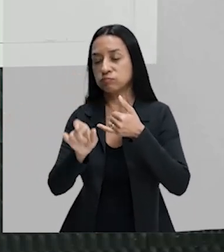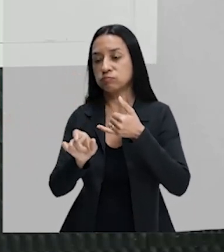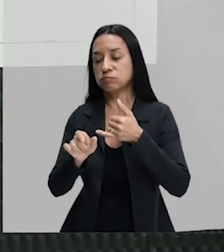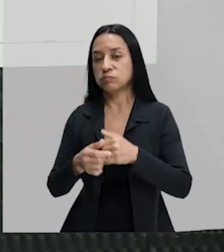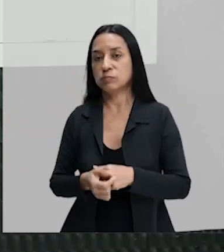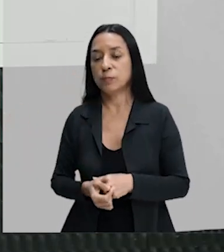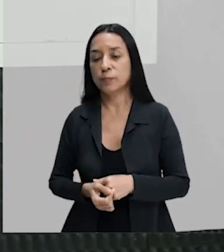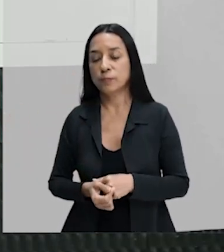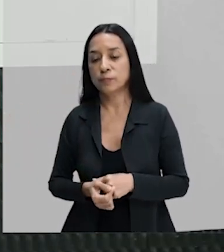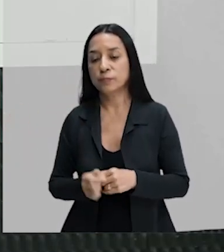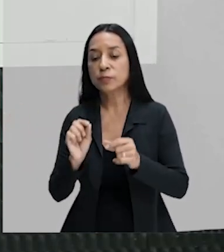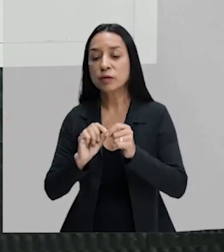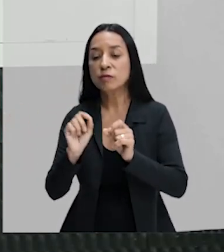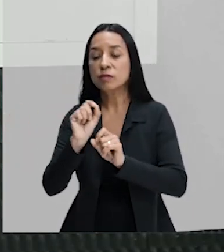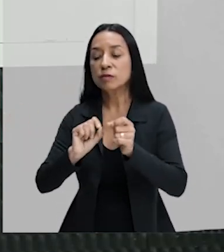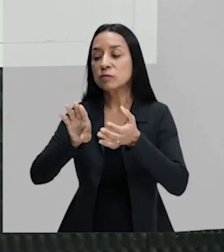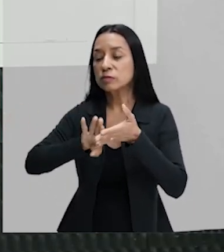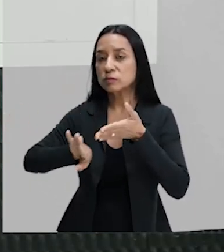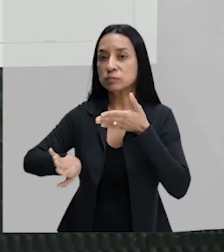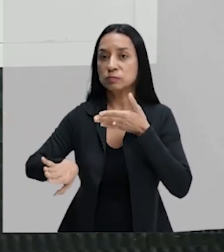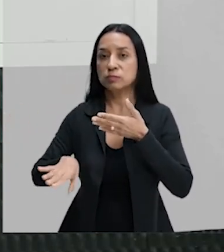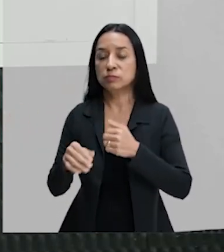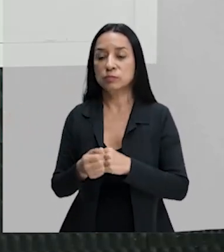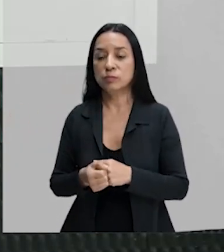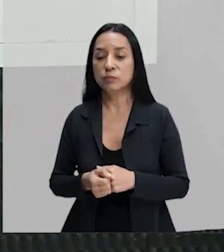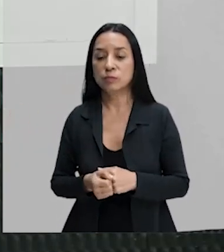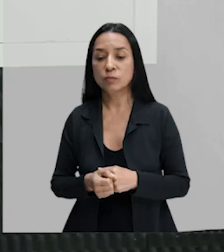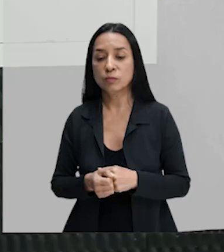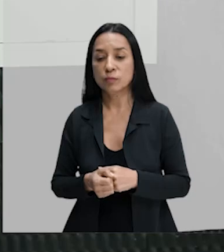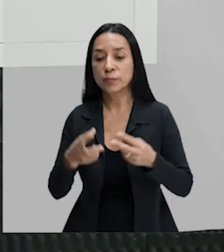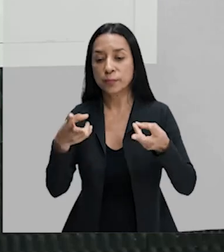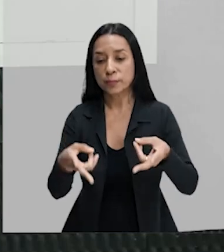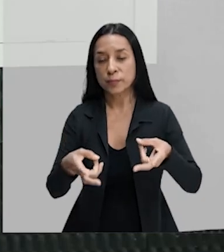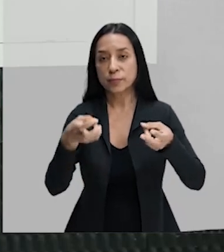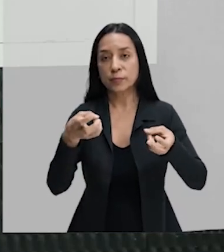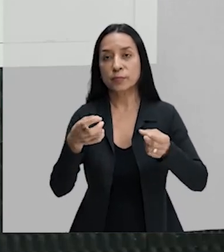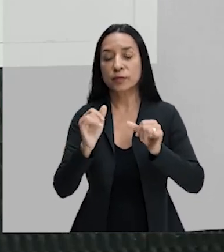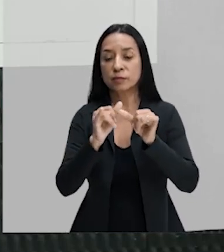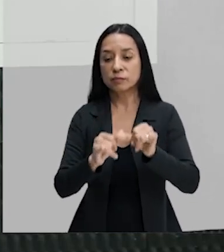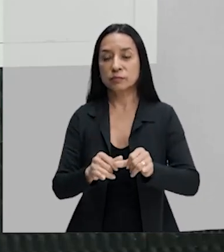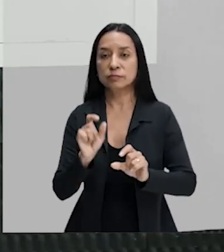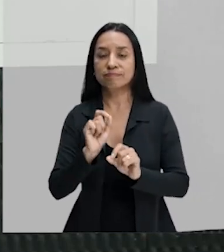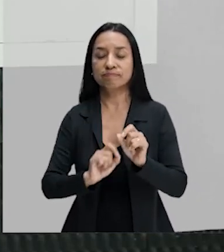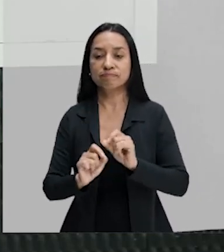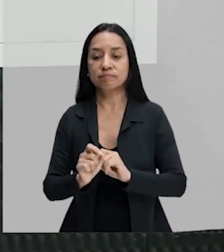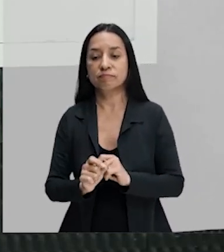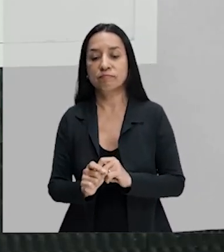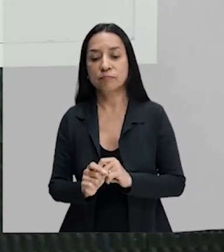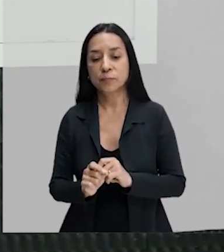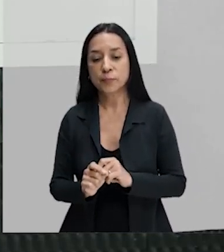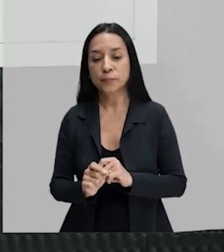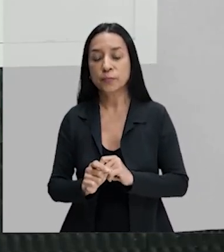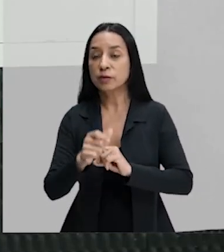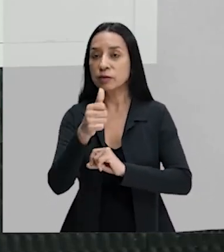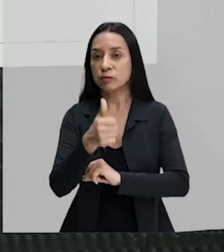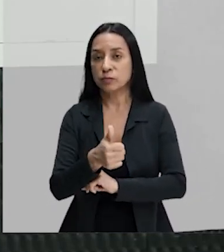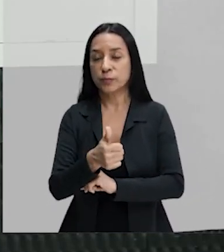certo? Feito essa eliminação, perceba que vai ficar quem? Ficou